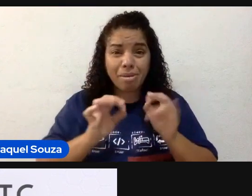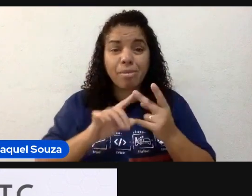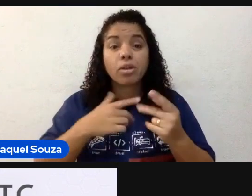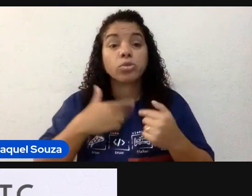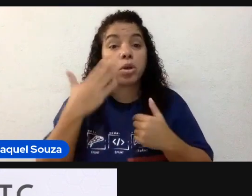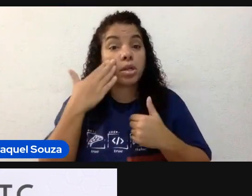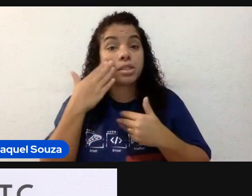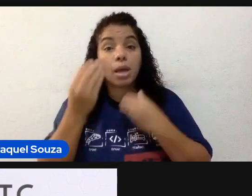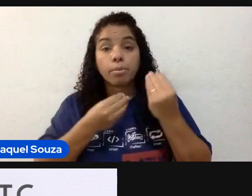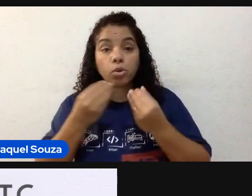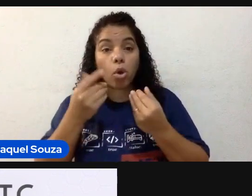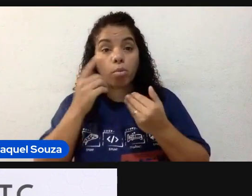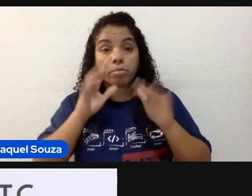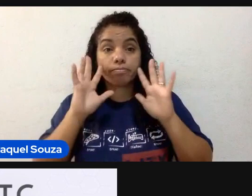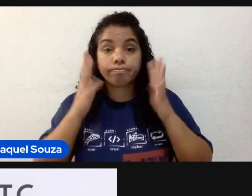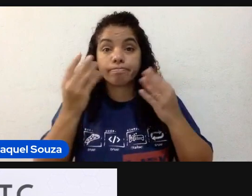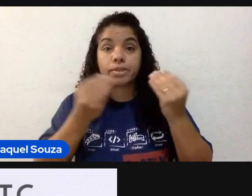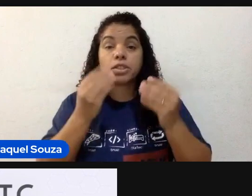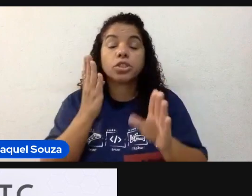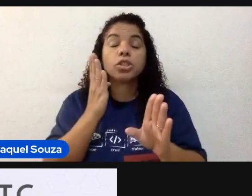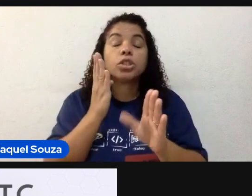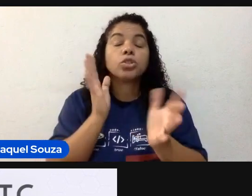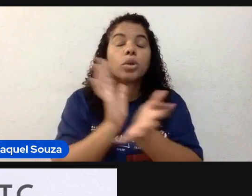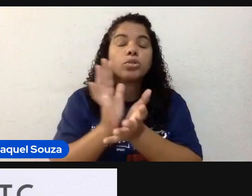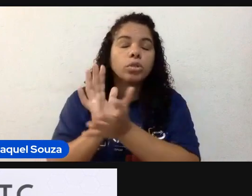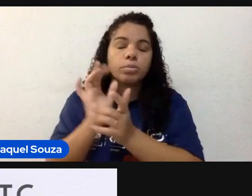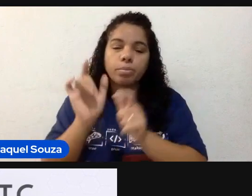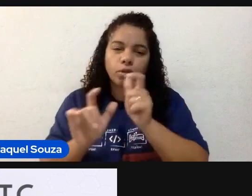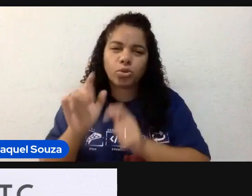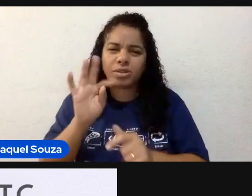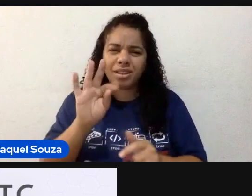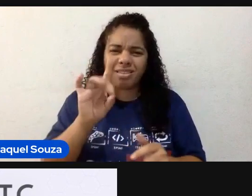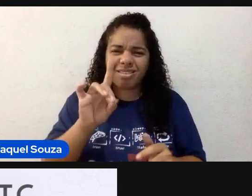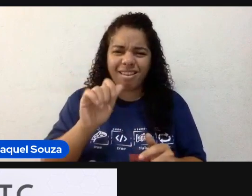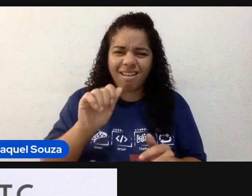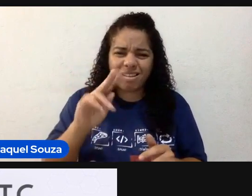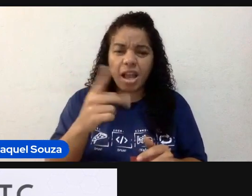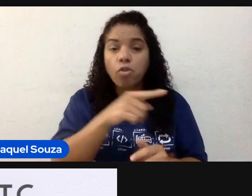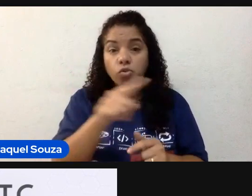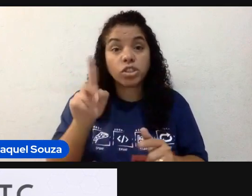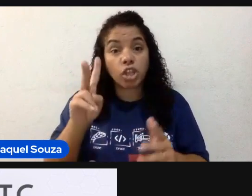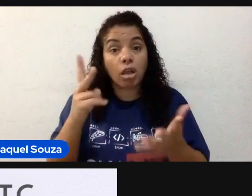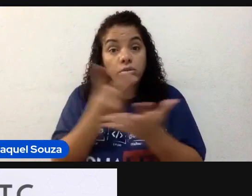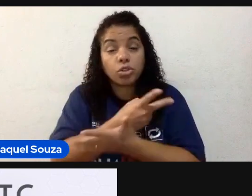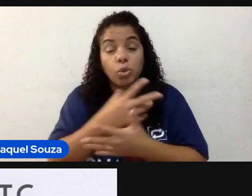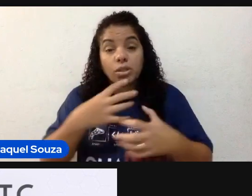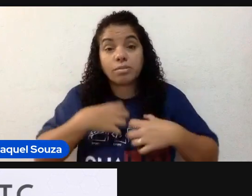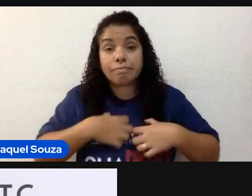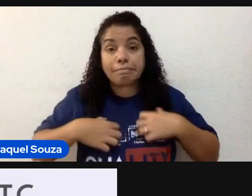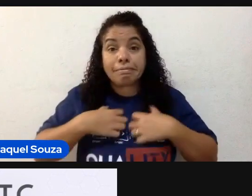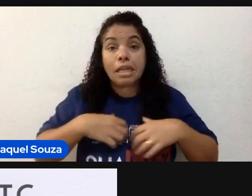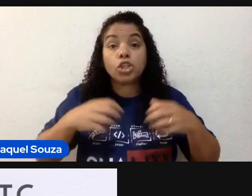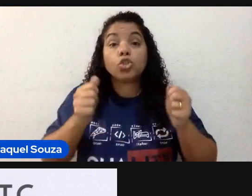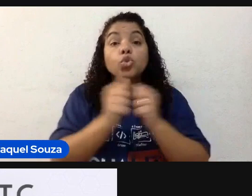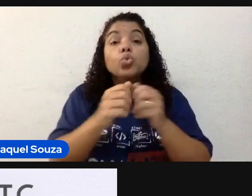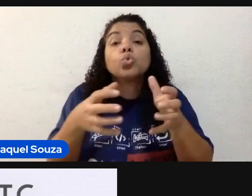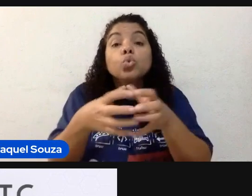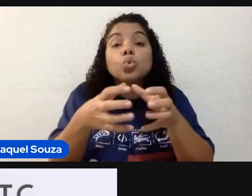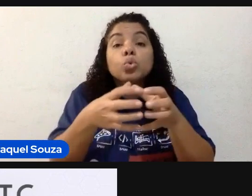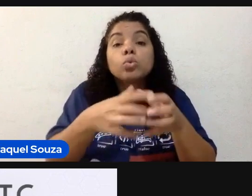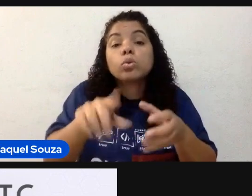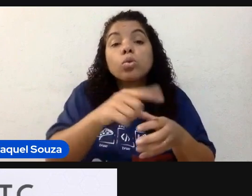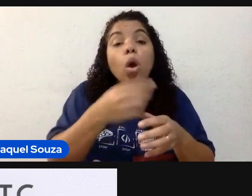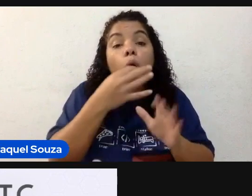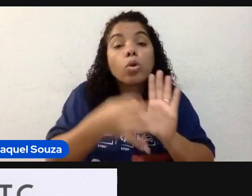com situações de pessoas com TDAH. Você já passou por alguma situação desconfortável com o time? Que dica você daria para tornar o ambiente de